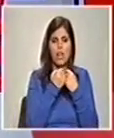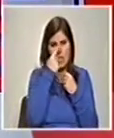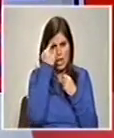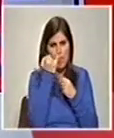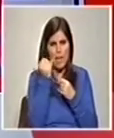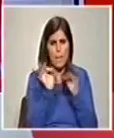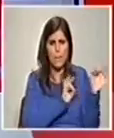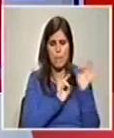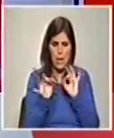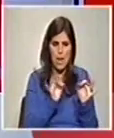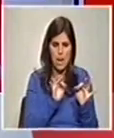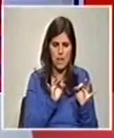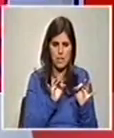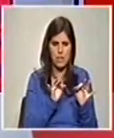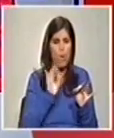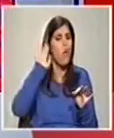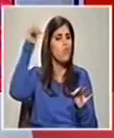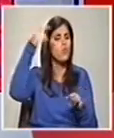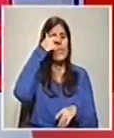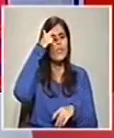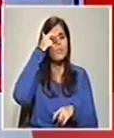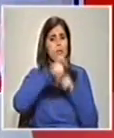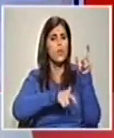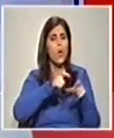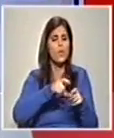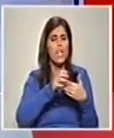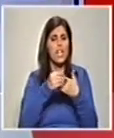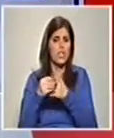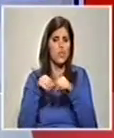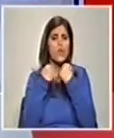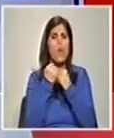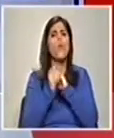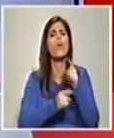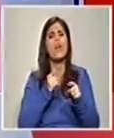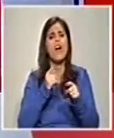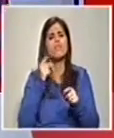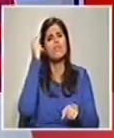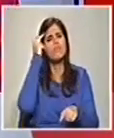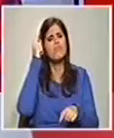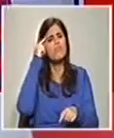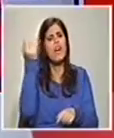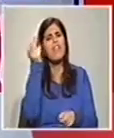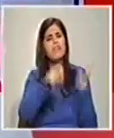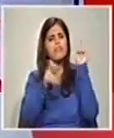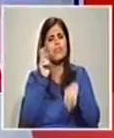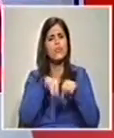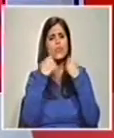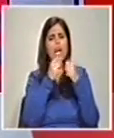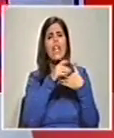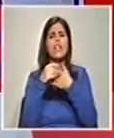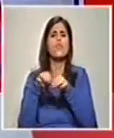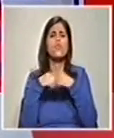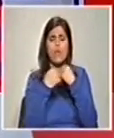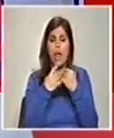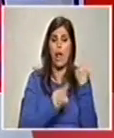preparar empreendedores sociais, futuros, não é? E líderes sociais. O que é isso, ser empreendedor social, ser um líder social? Bem, desde logo alguém